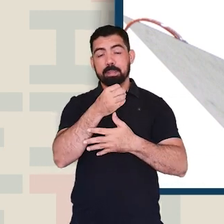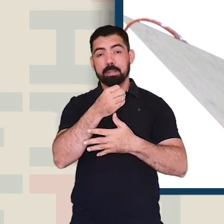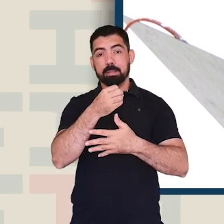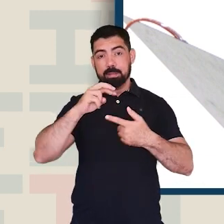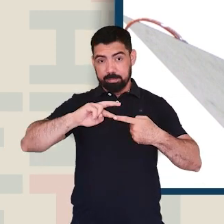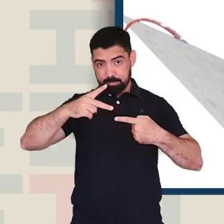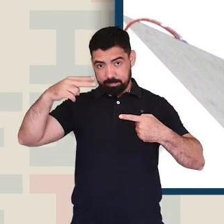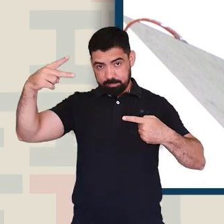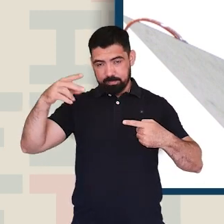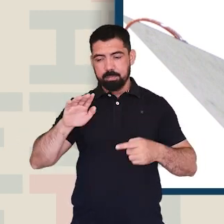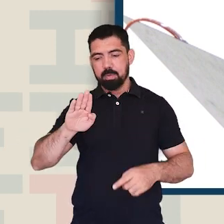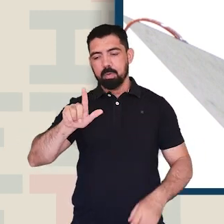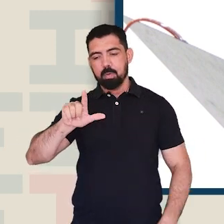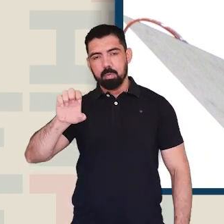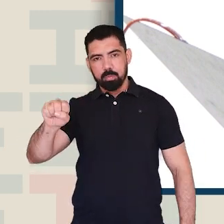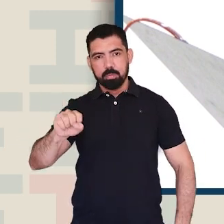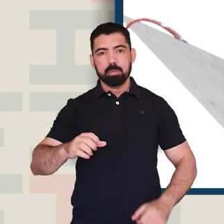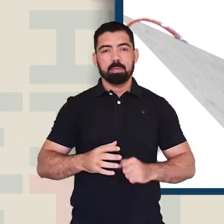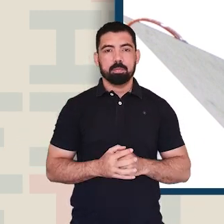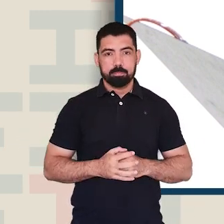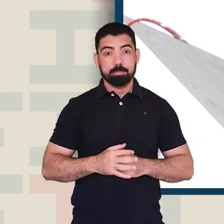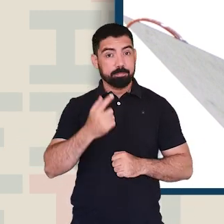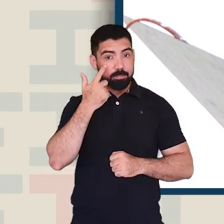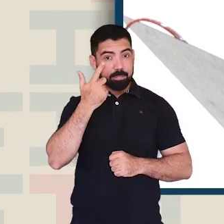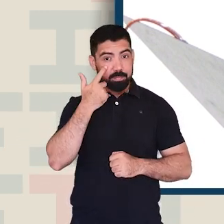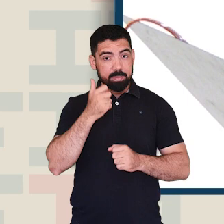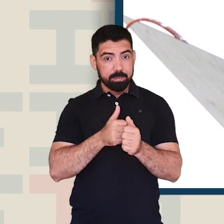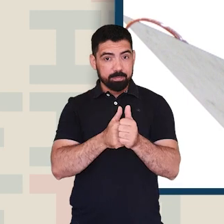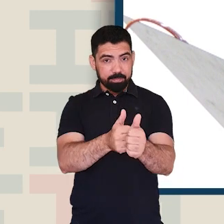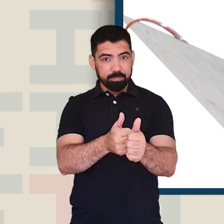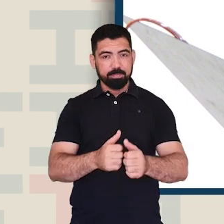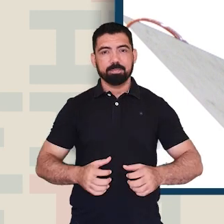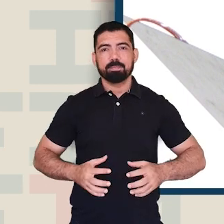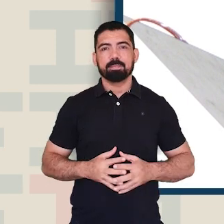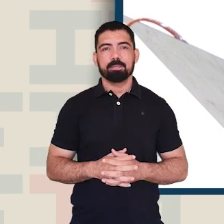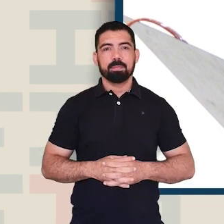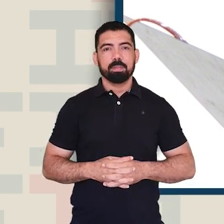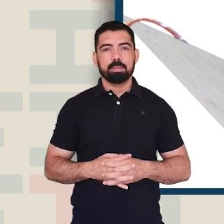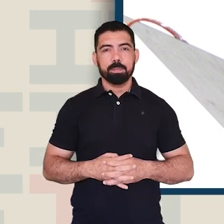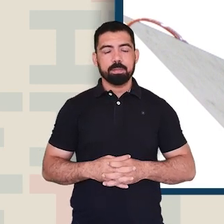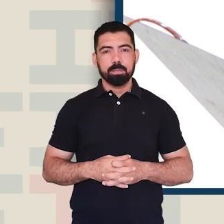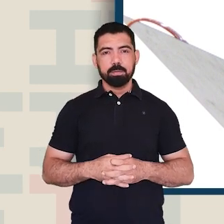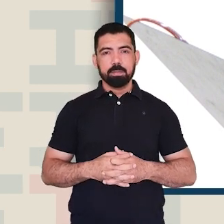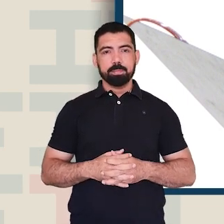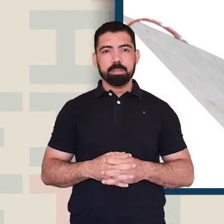escala de blues também, tá? Então, vou soltar aqui um playbackzinho.